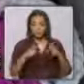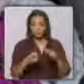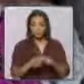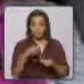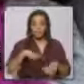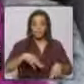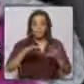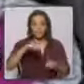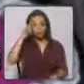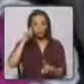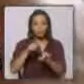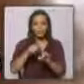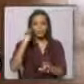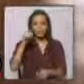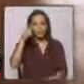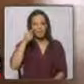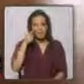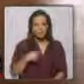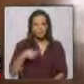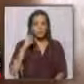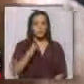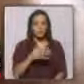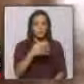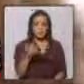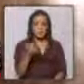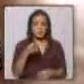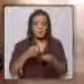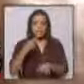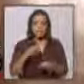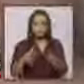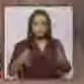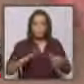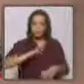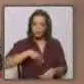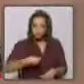manta quer chamar a atenção. No dia 15 de setembro, quer ser a maior do mundo.